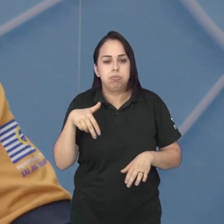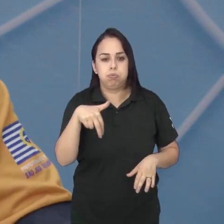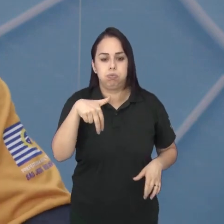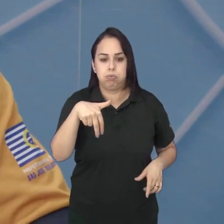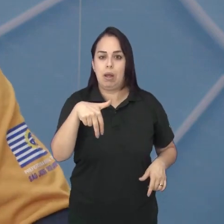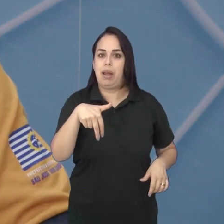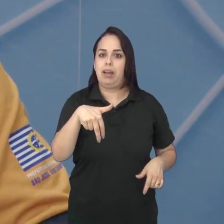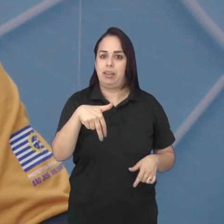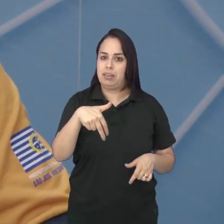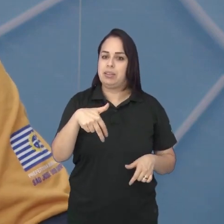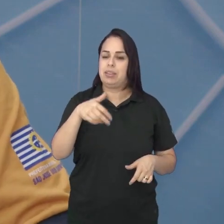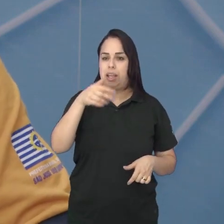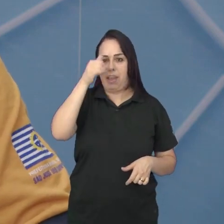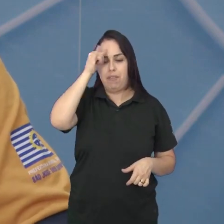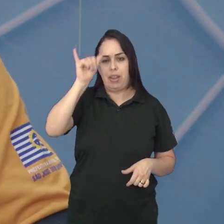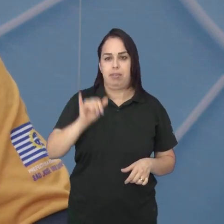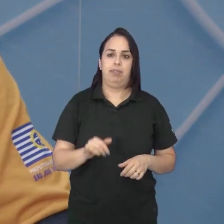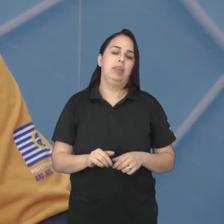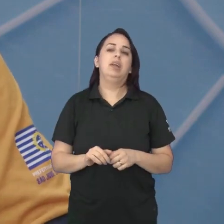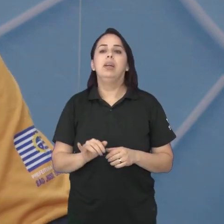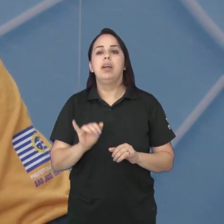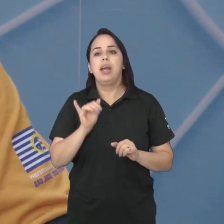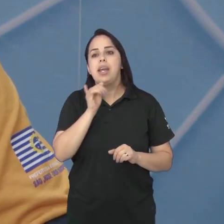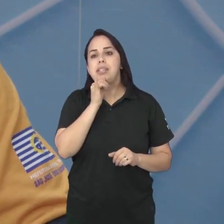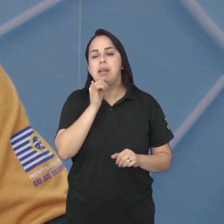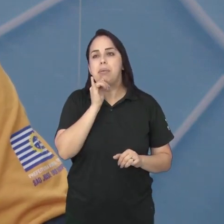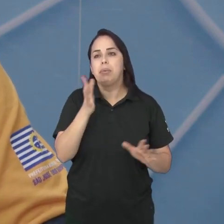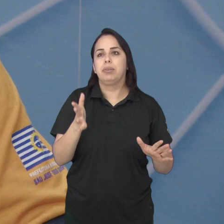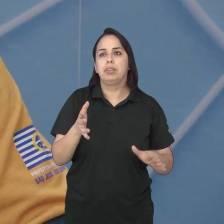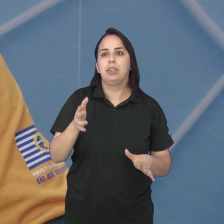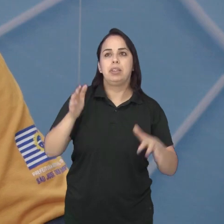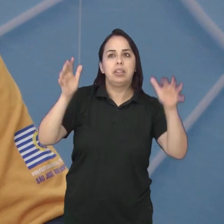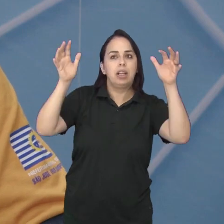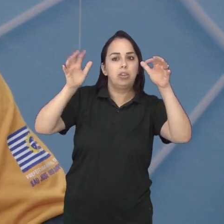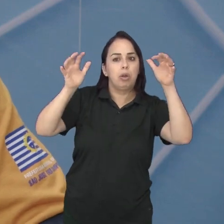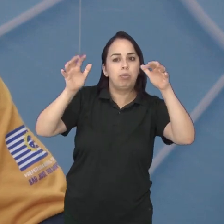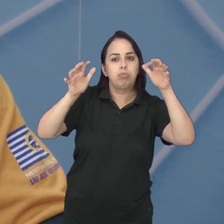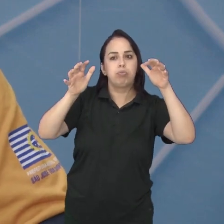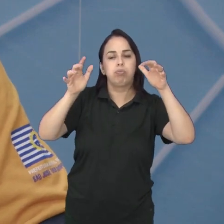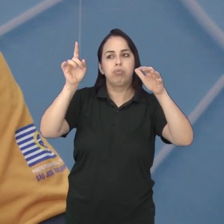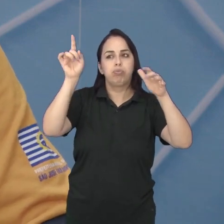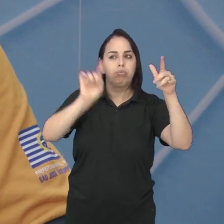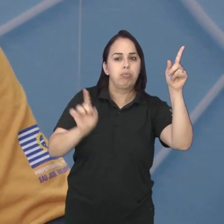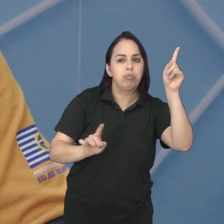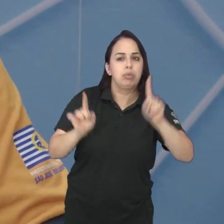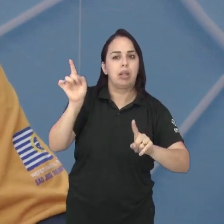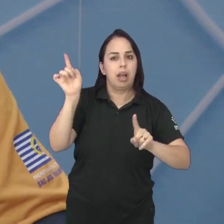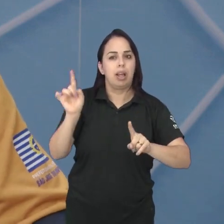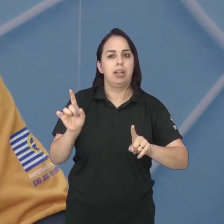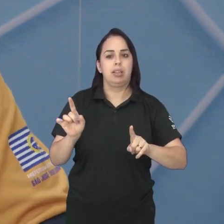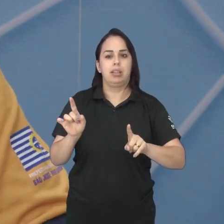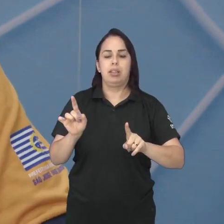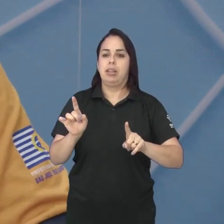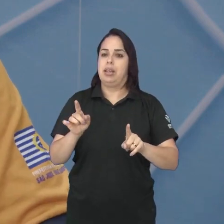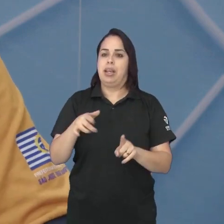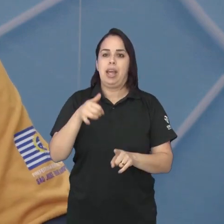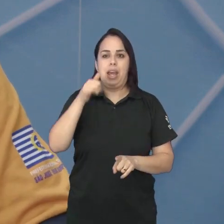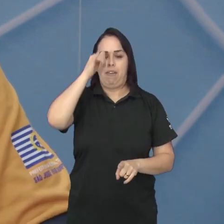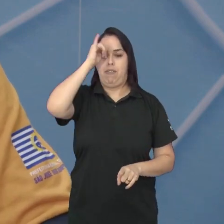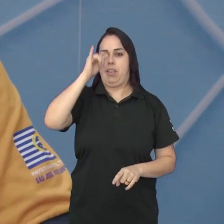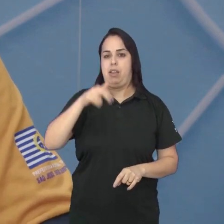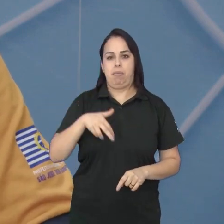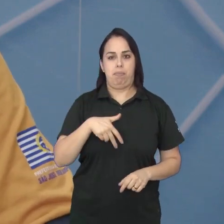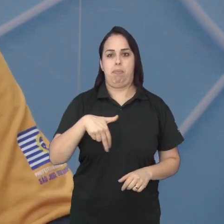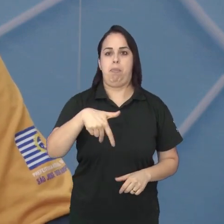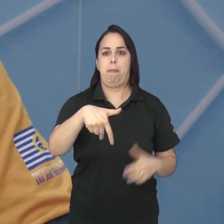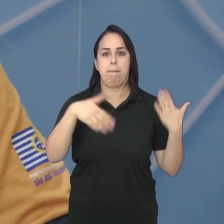gente sempre, nas nossas dicas, colocar que no momento que tiver para acontecer, né, ou acontecendo as chuvas, as tempestades,